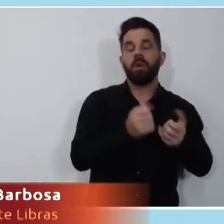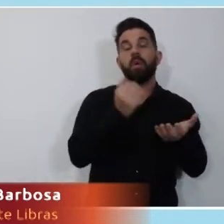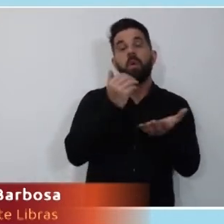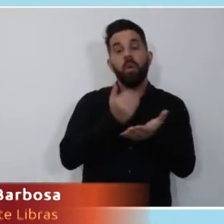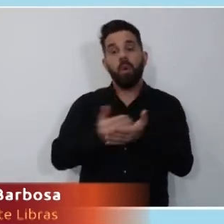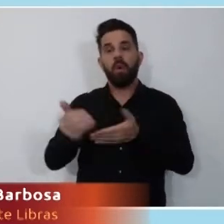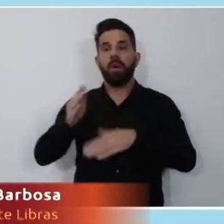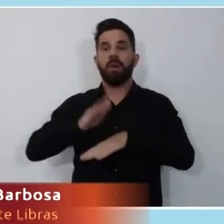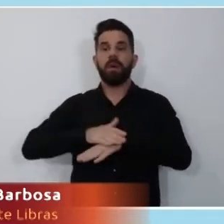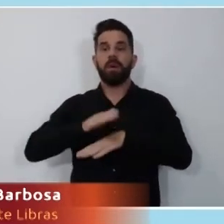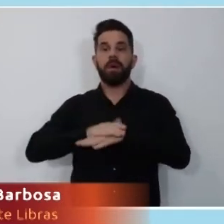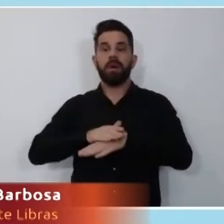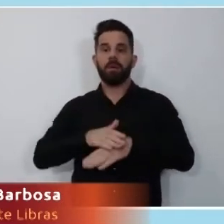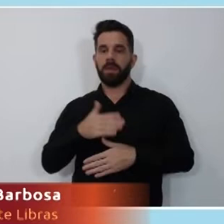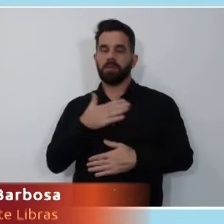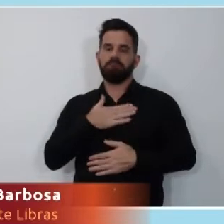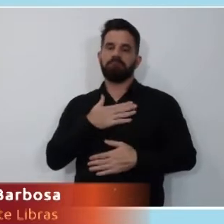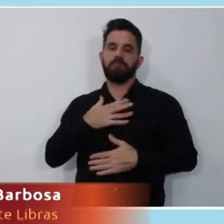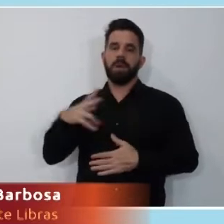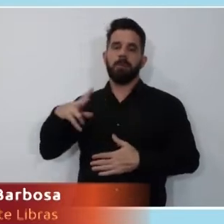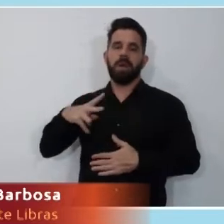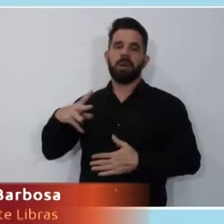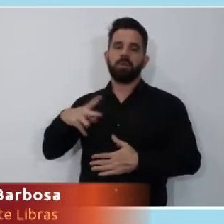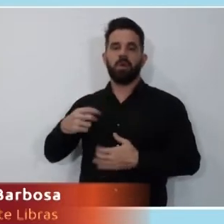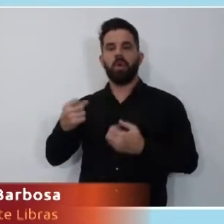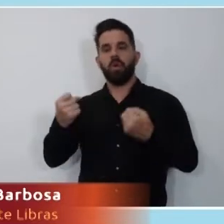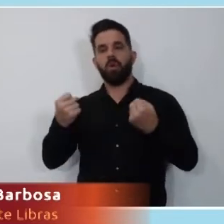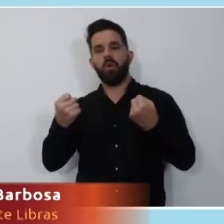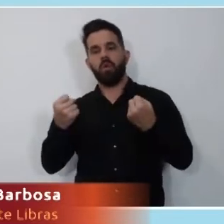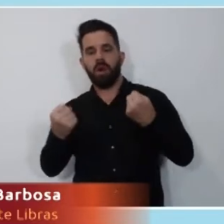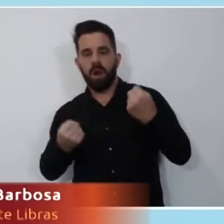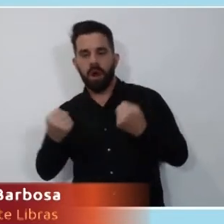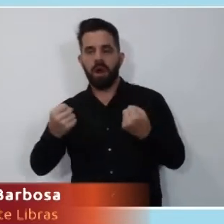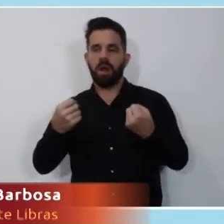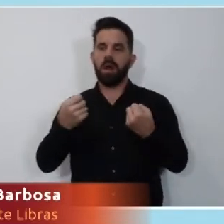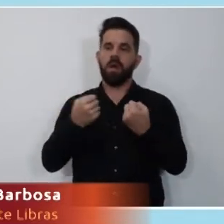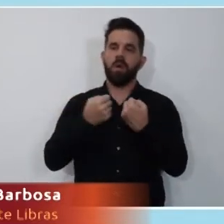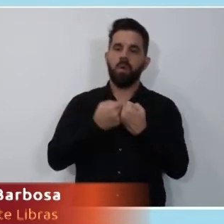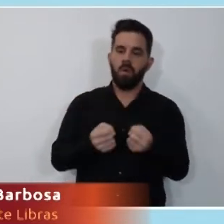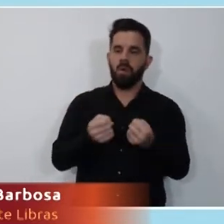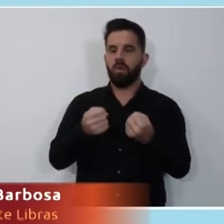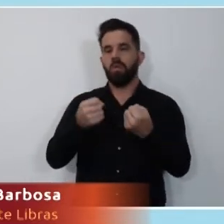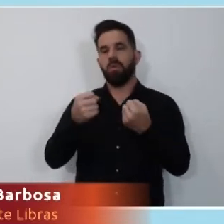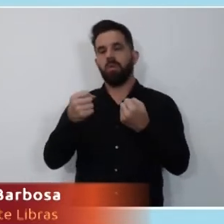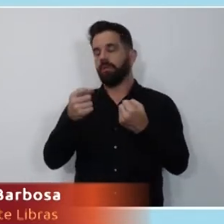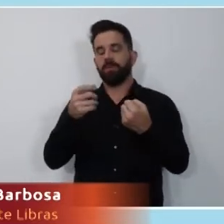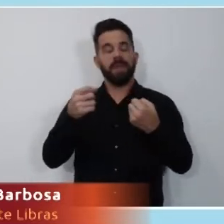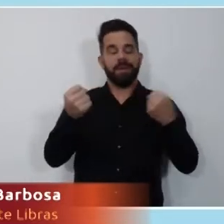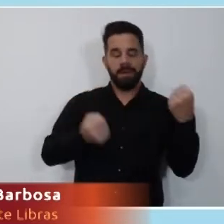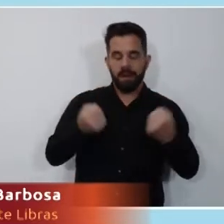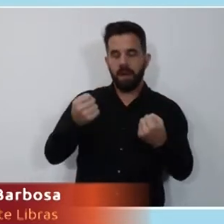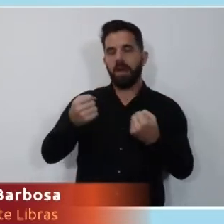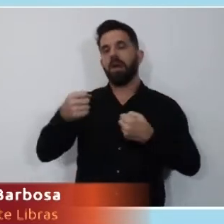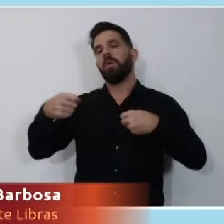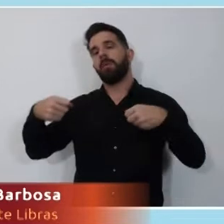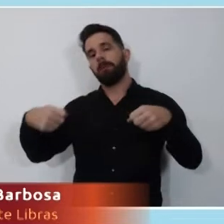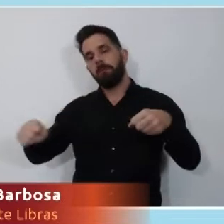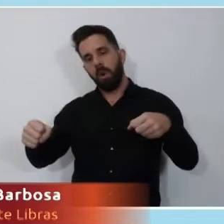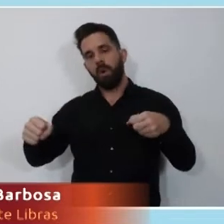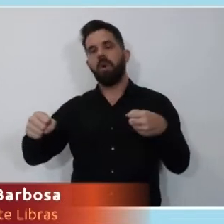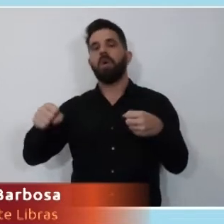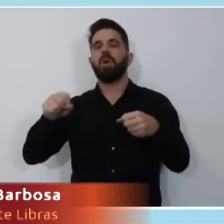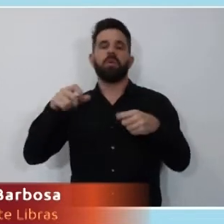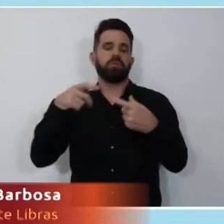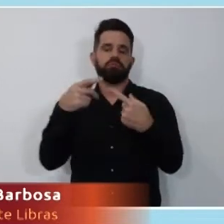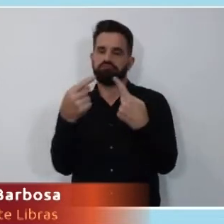o transporte individual, né? Além disso, acho que a taxa de desemprego que tem aumentado desde 2014 também